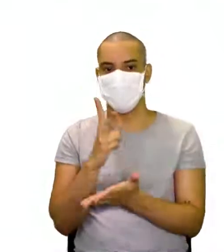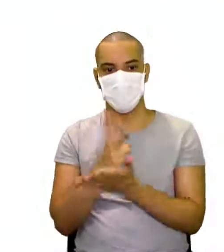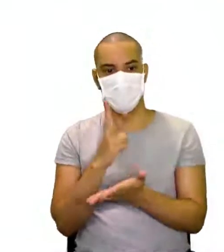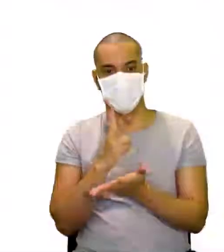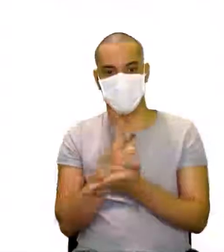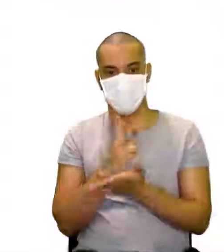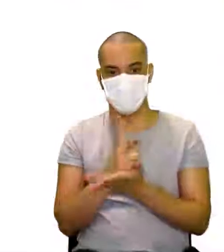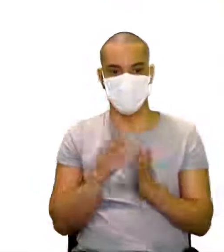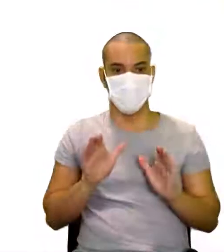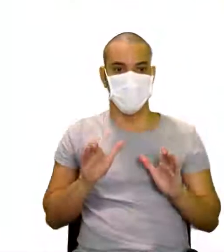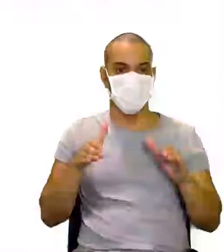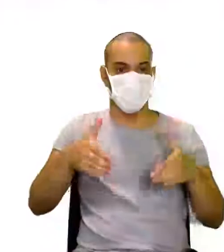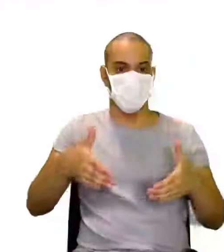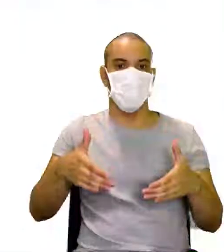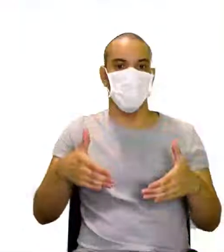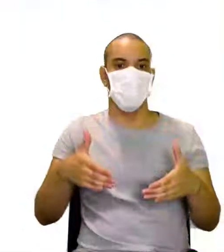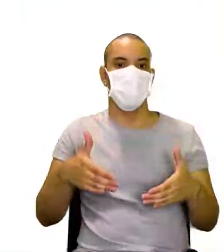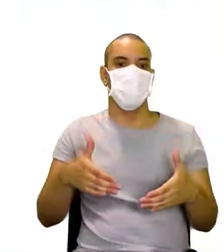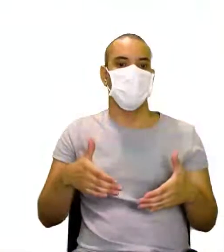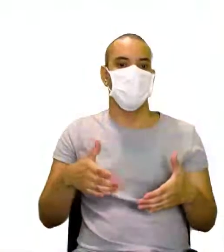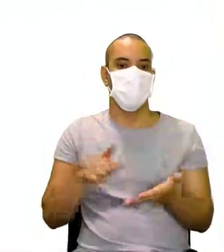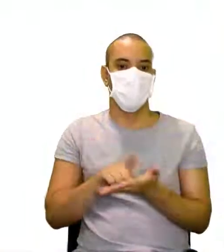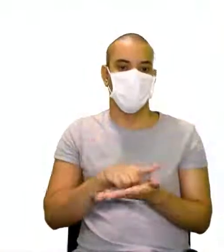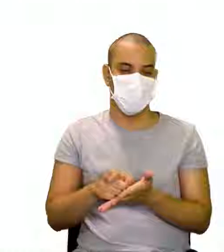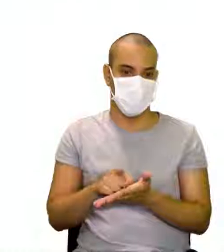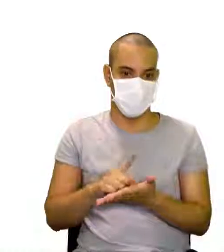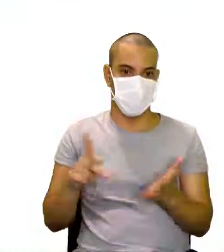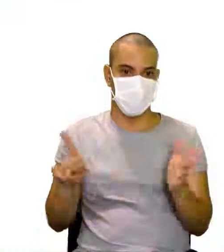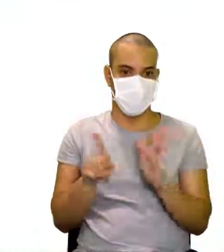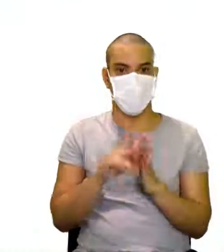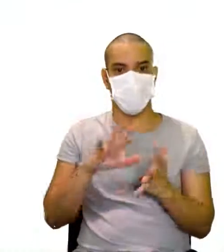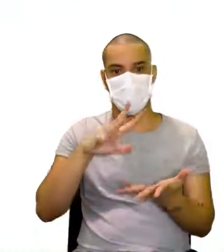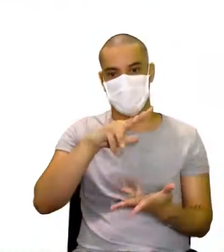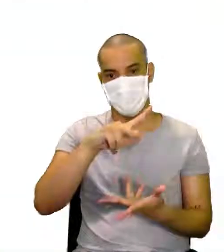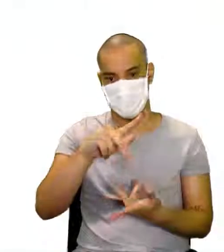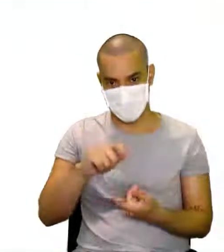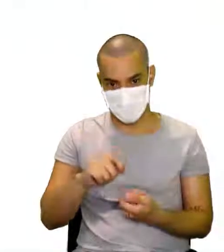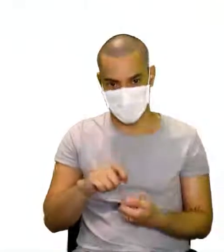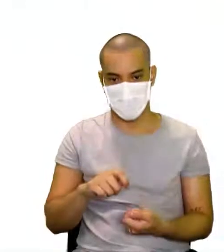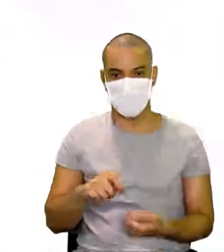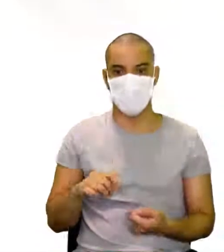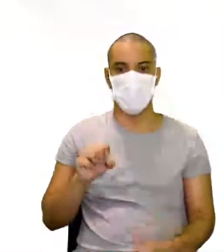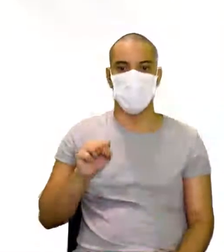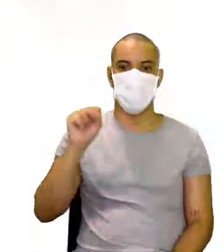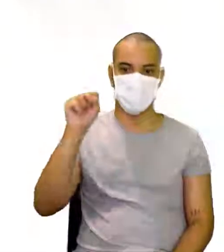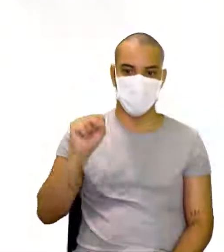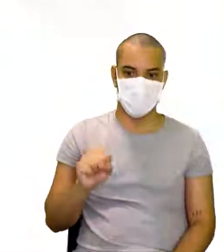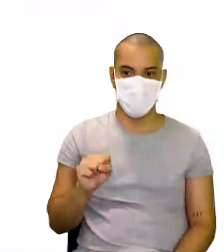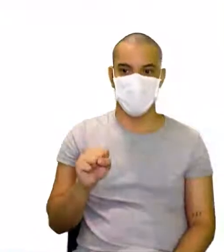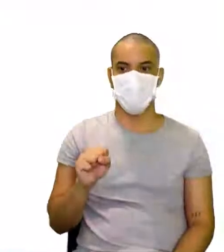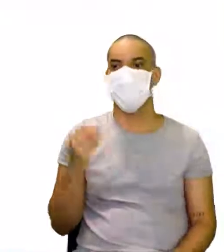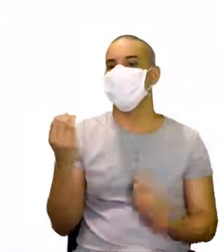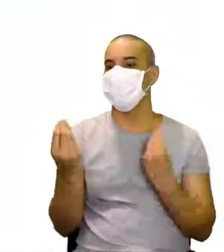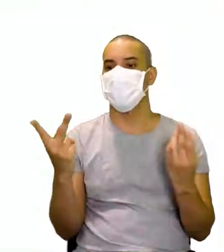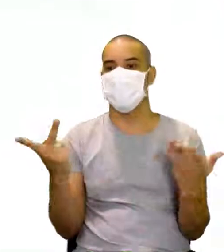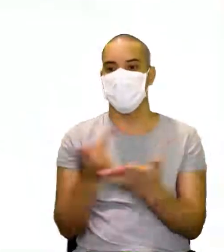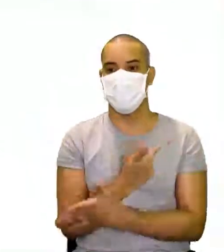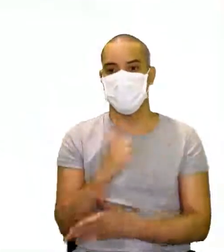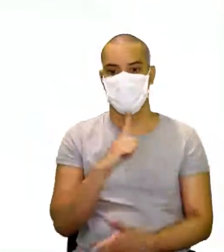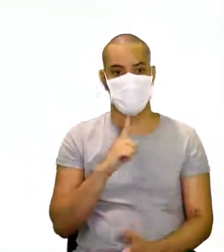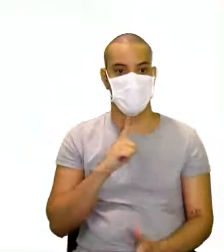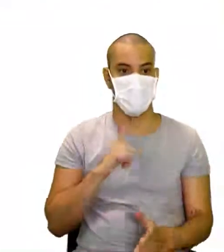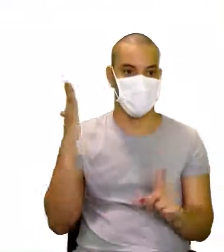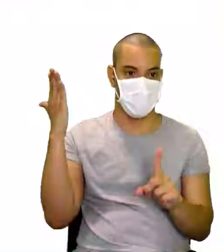está voltada para o polo norte da Terra. E polo sul, a extremidade que se